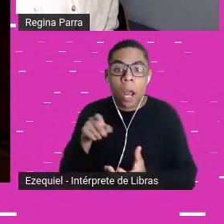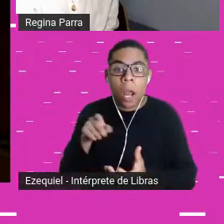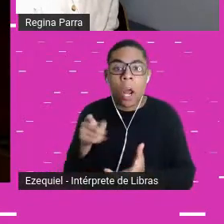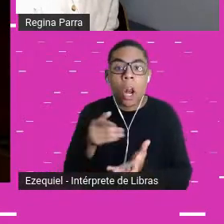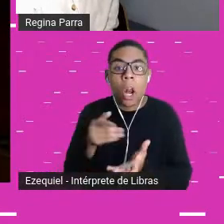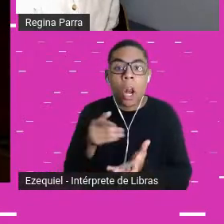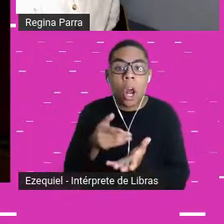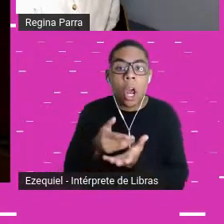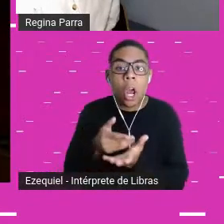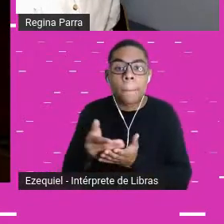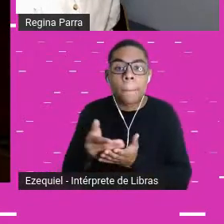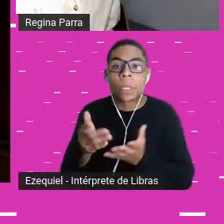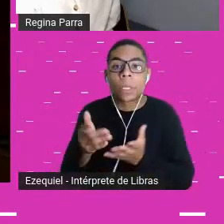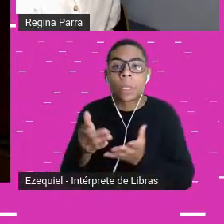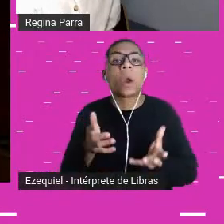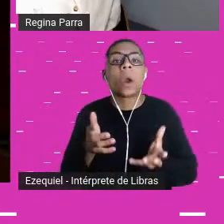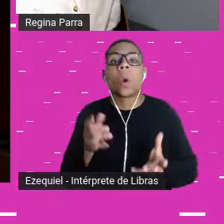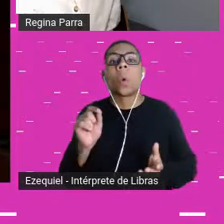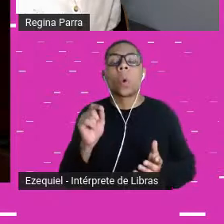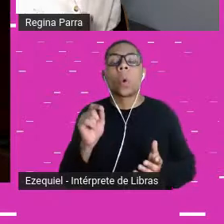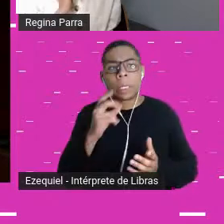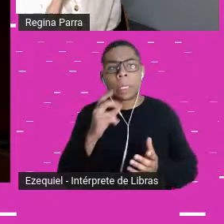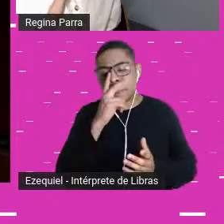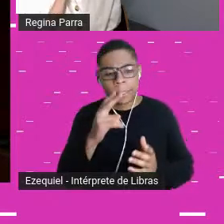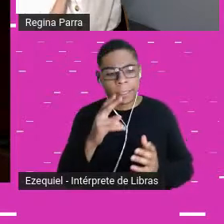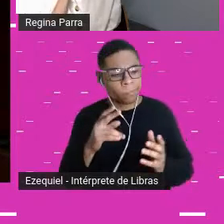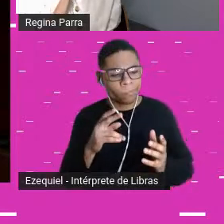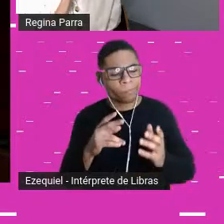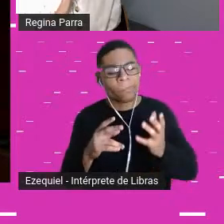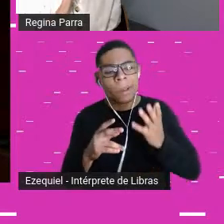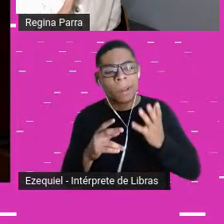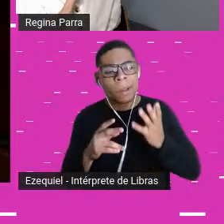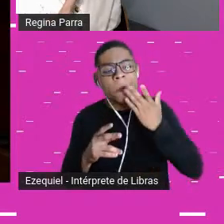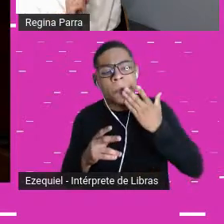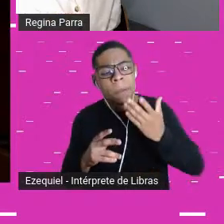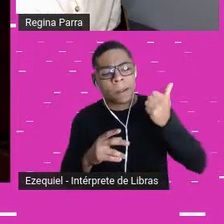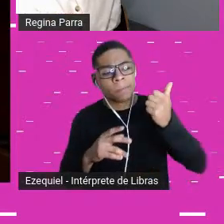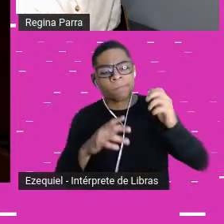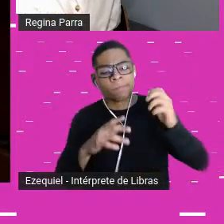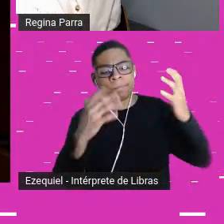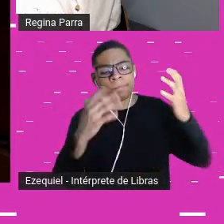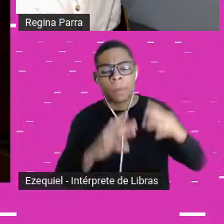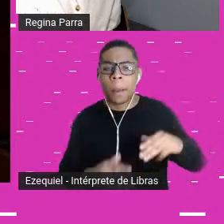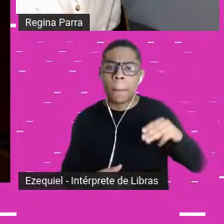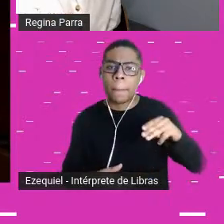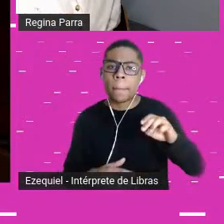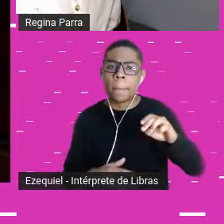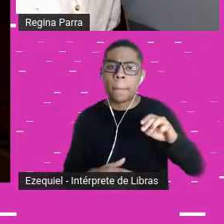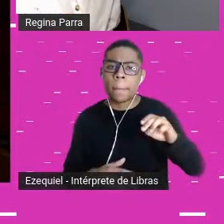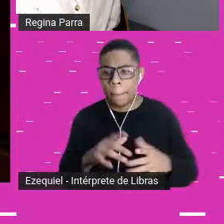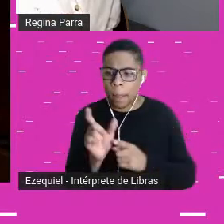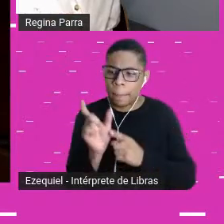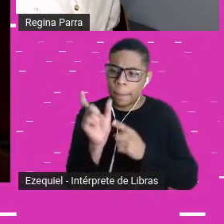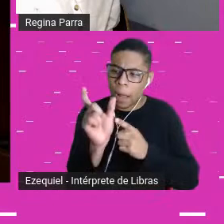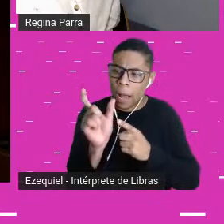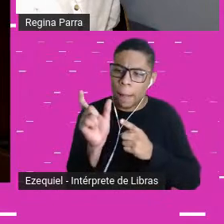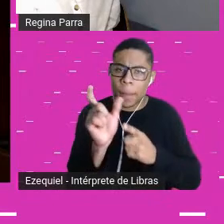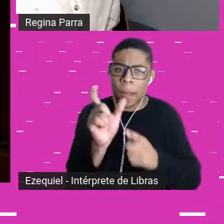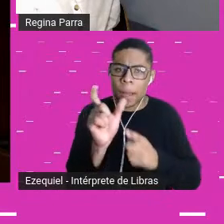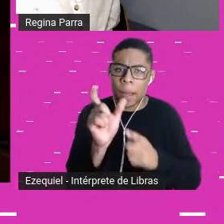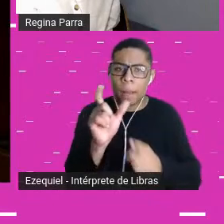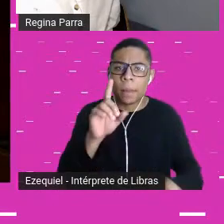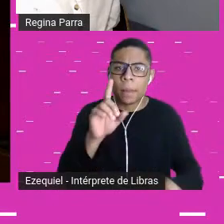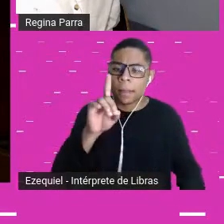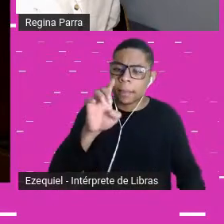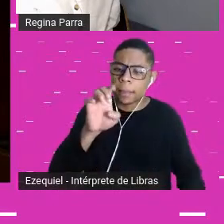desconstruir a Medéia. Essa era a palavra, assim, eu ouvi muitas vezes essa palavra. Ele queria desconstruir, essa